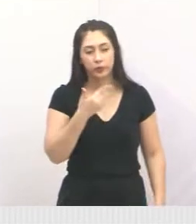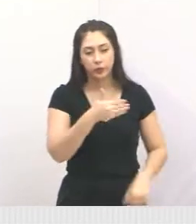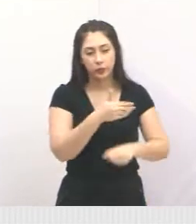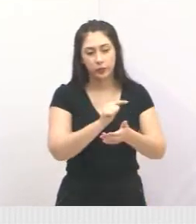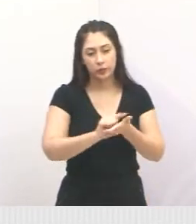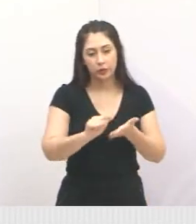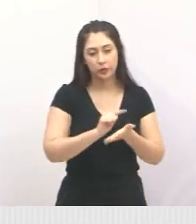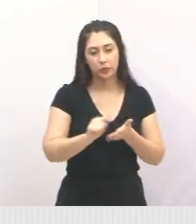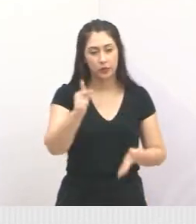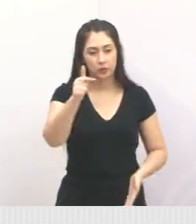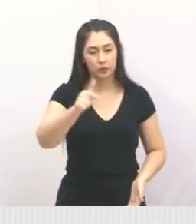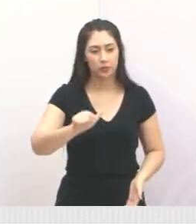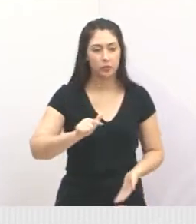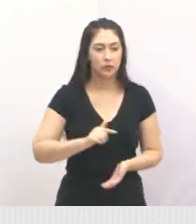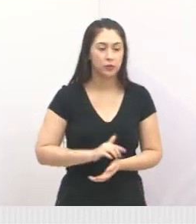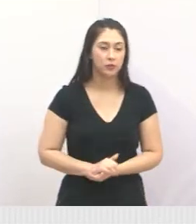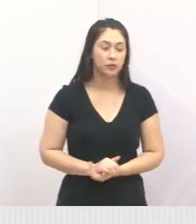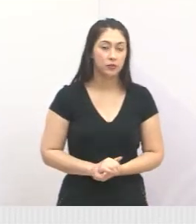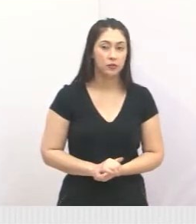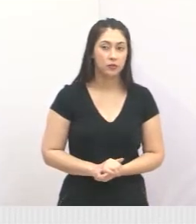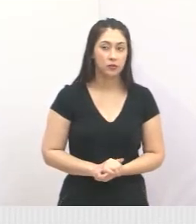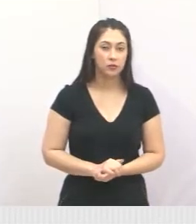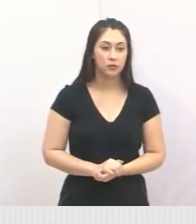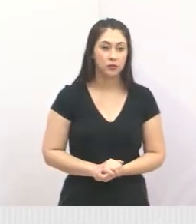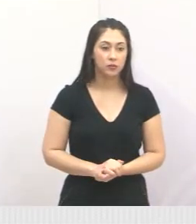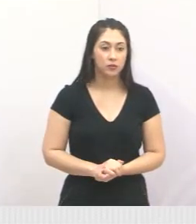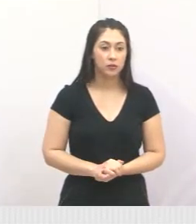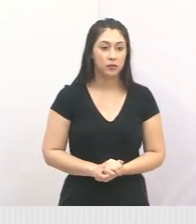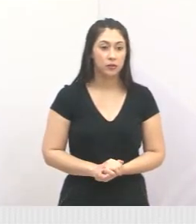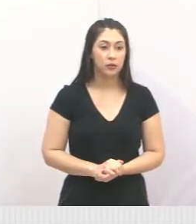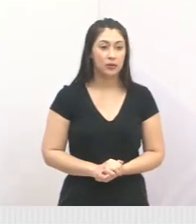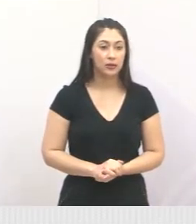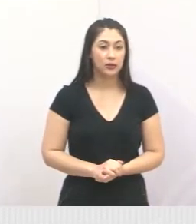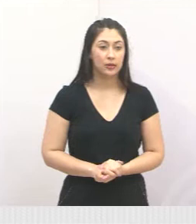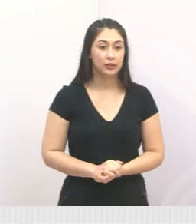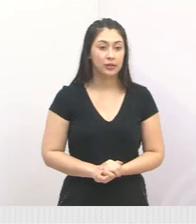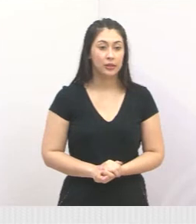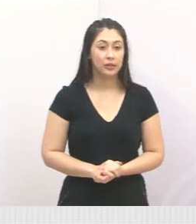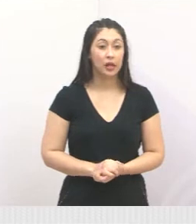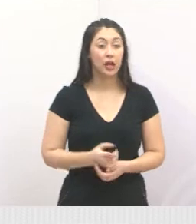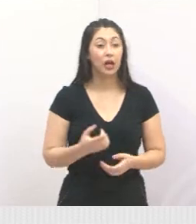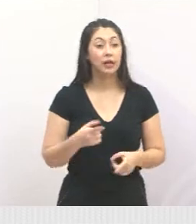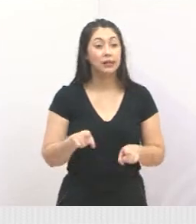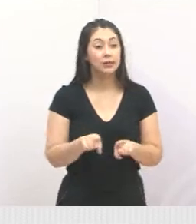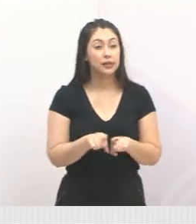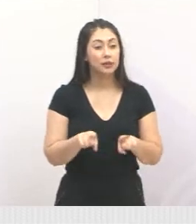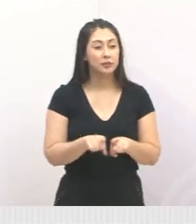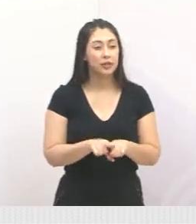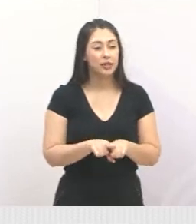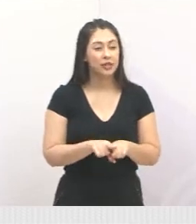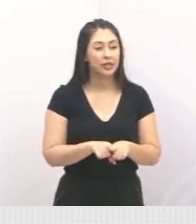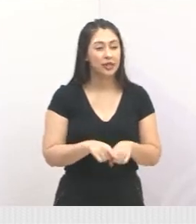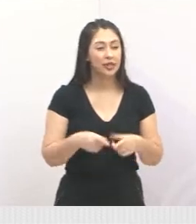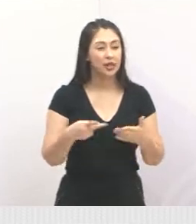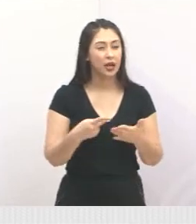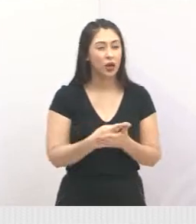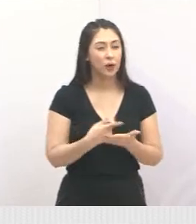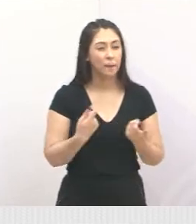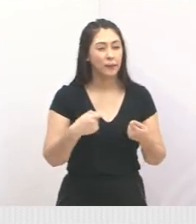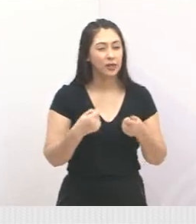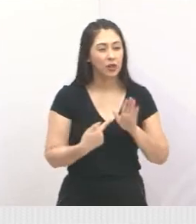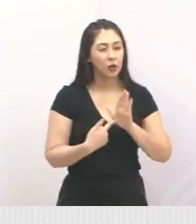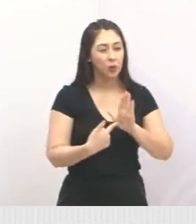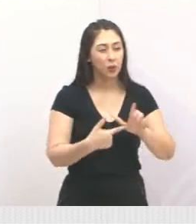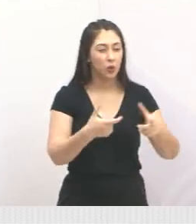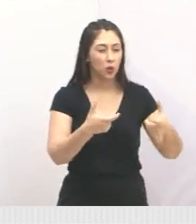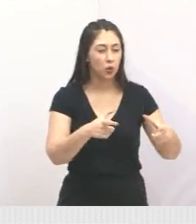limpeza. Próximo. Olha, teve uma falha aí, né? Não foi colocada a localização